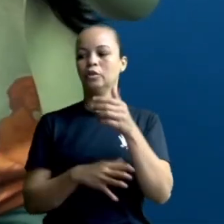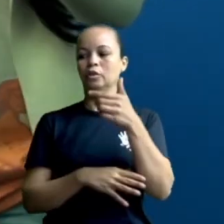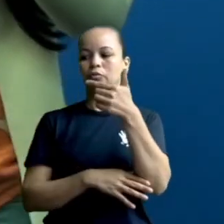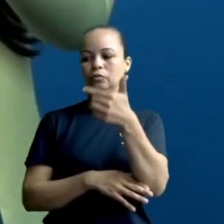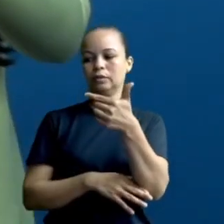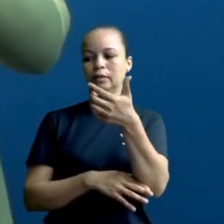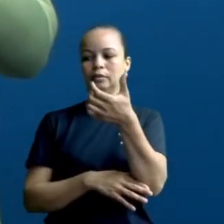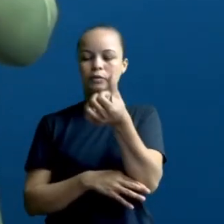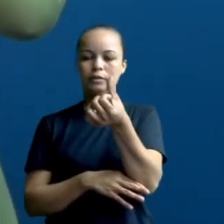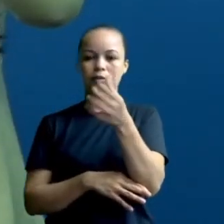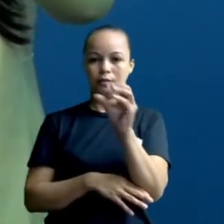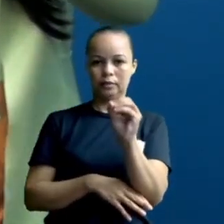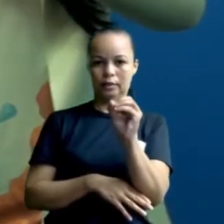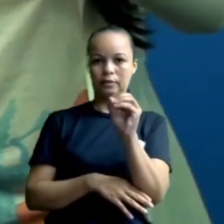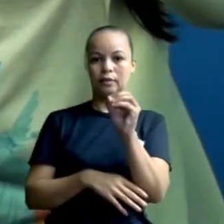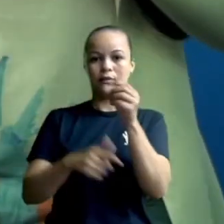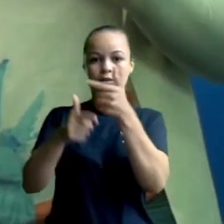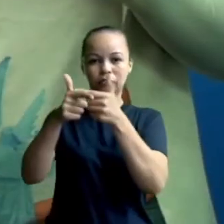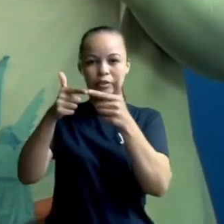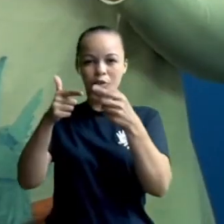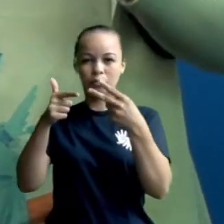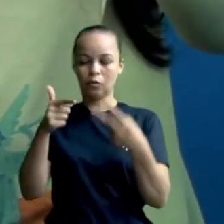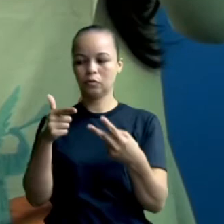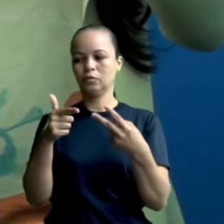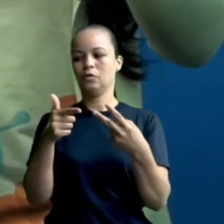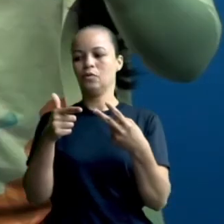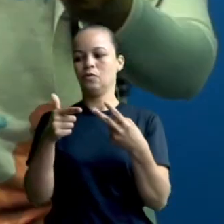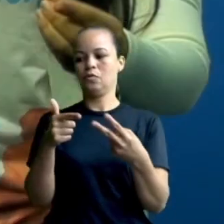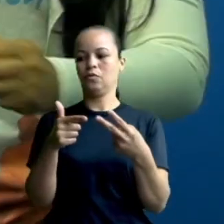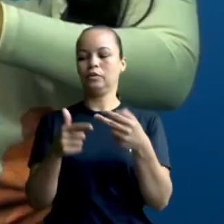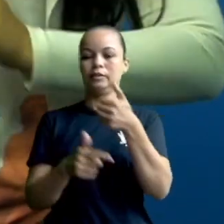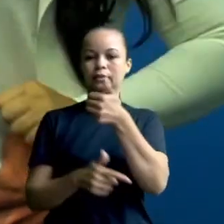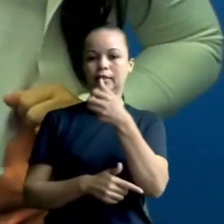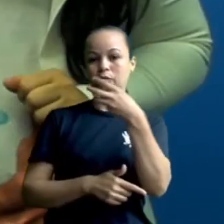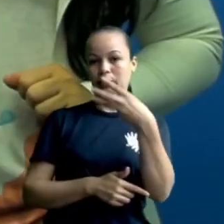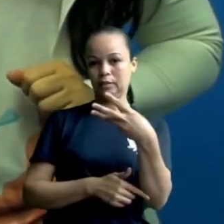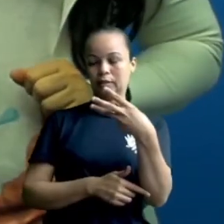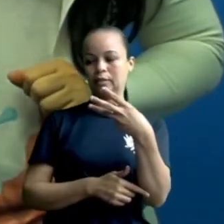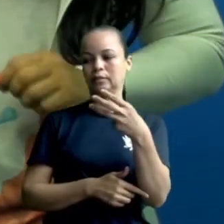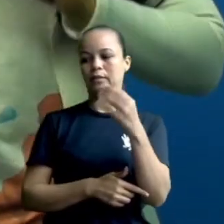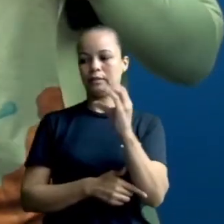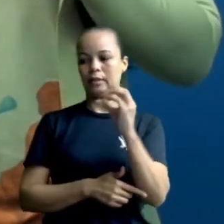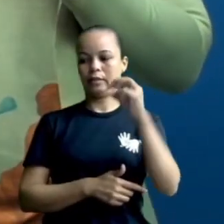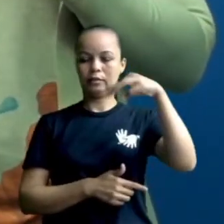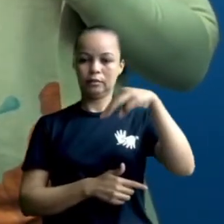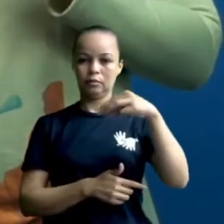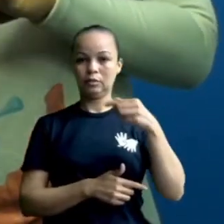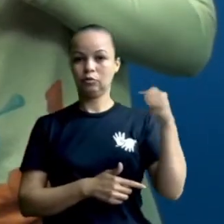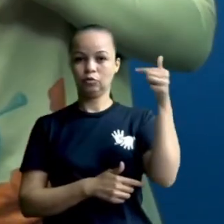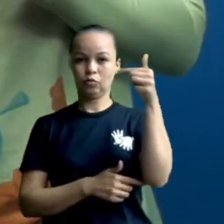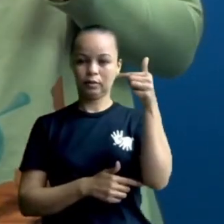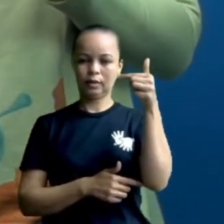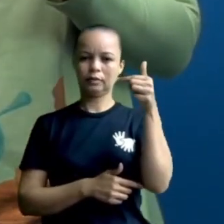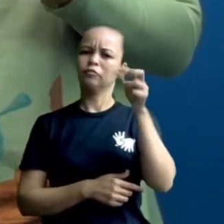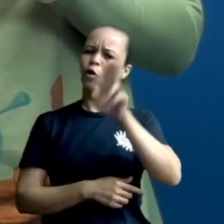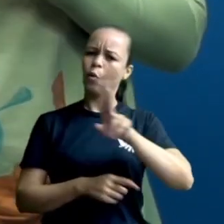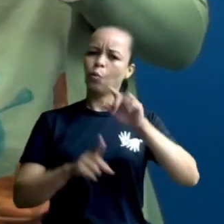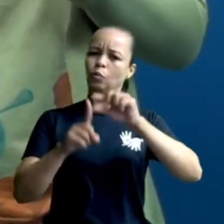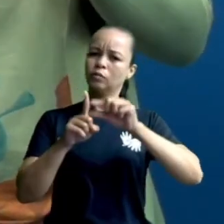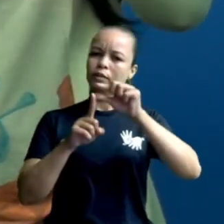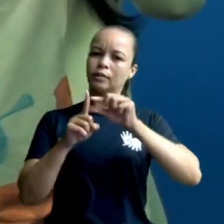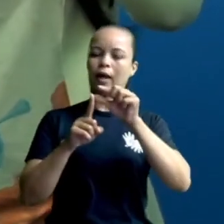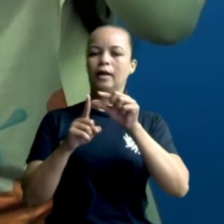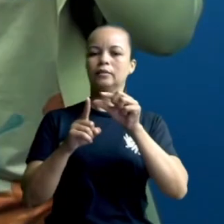130. 130 o quê? Centímetros quadrados, que foi a unidade que foi usada lá, tá certo? Então,